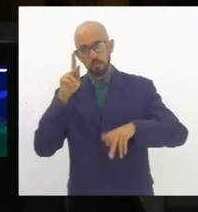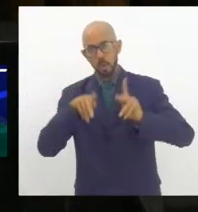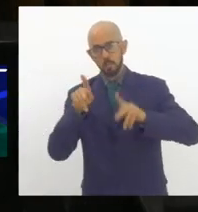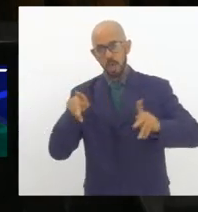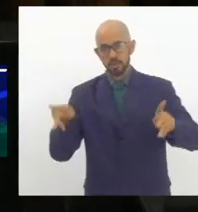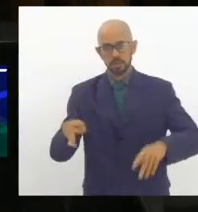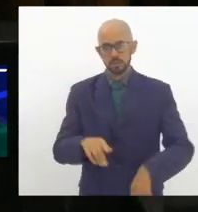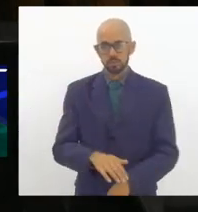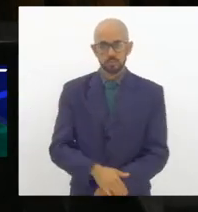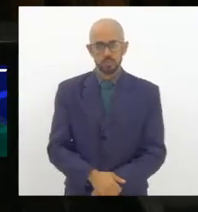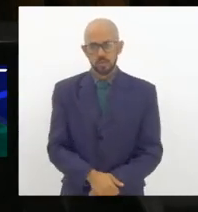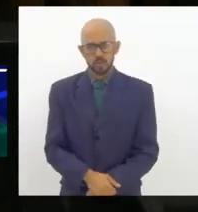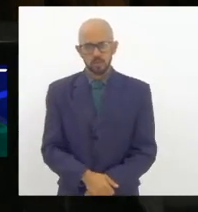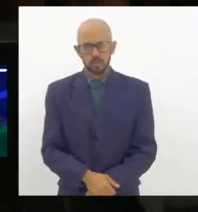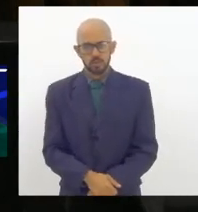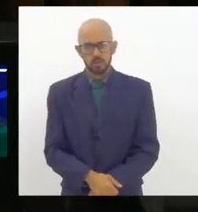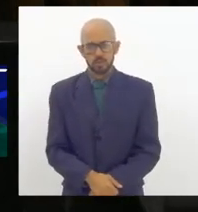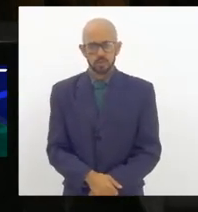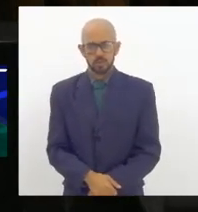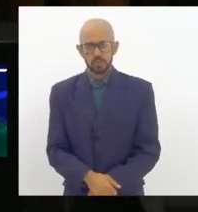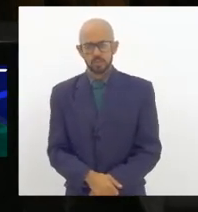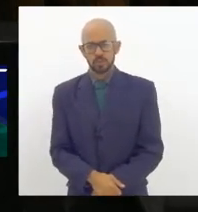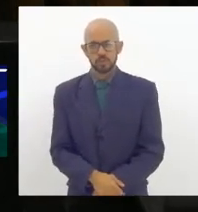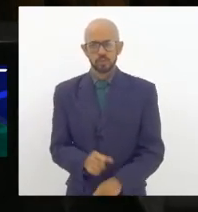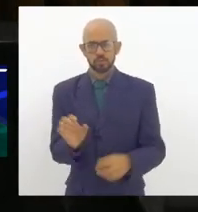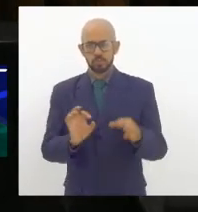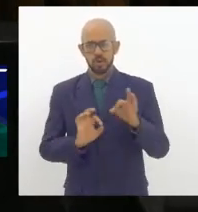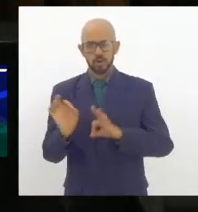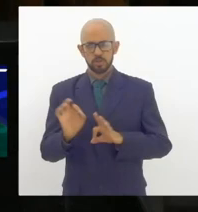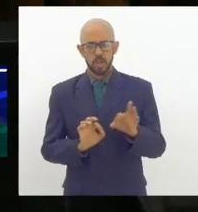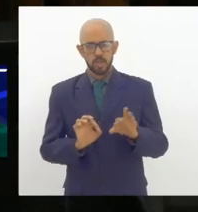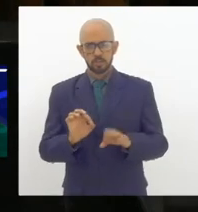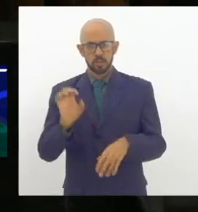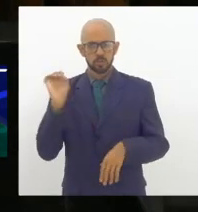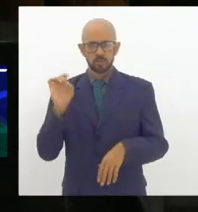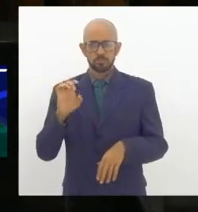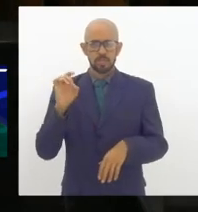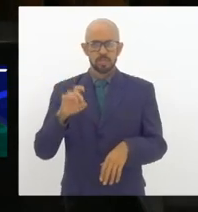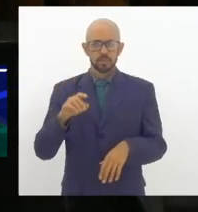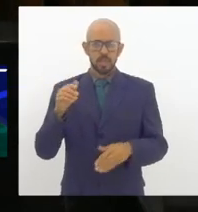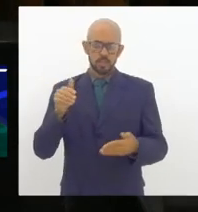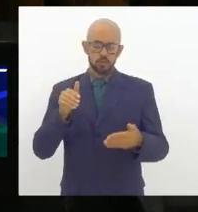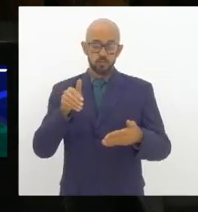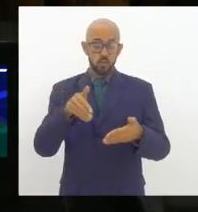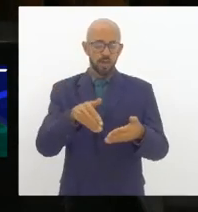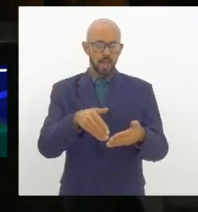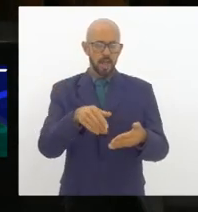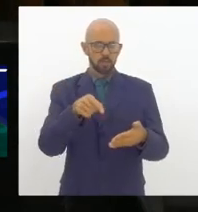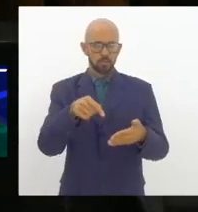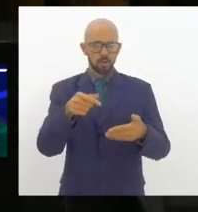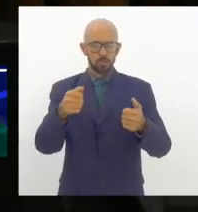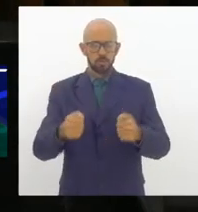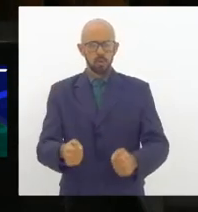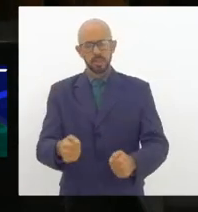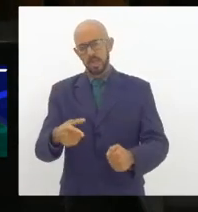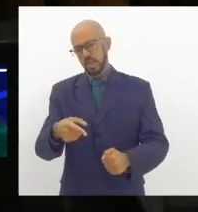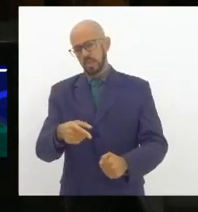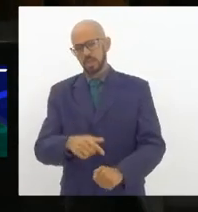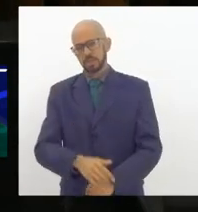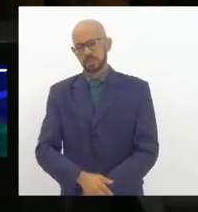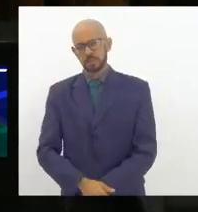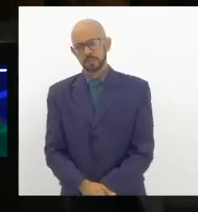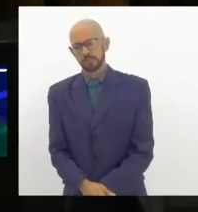cidade os projetos de Maricá são voltados únicos e exclusivamente pelo poder pelo poder